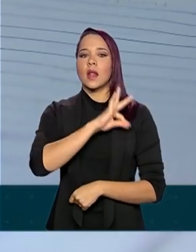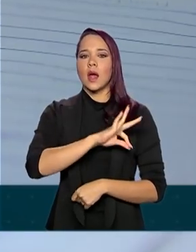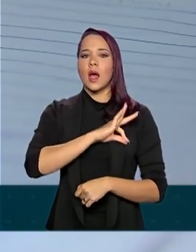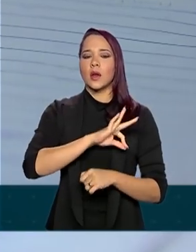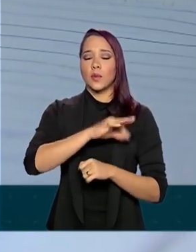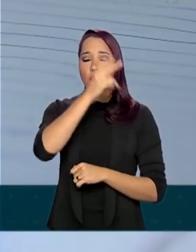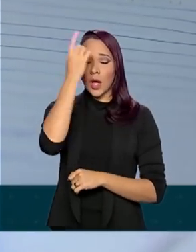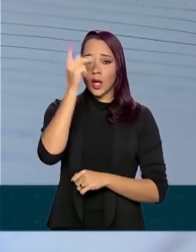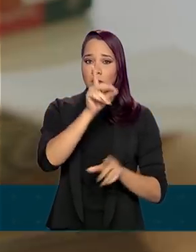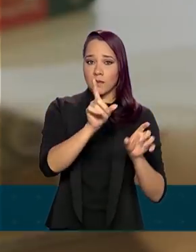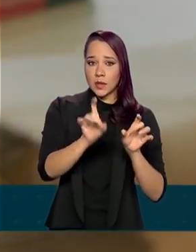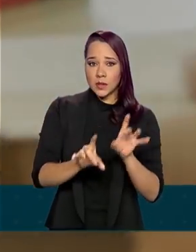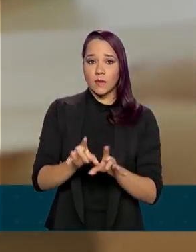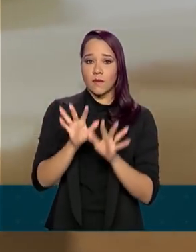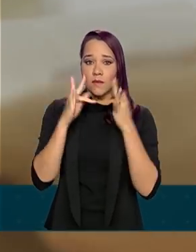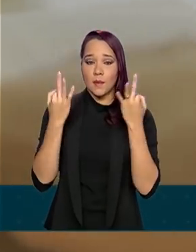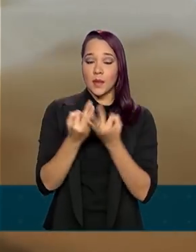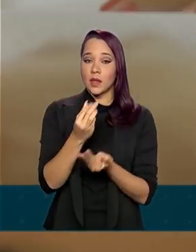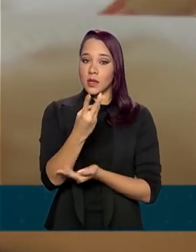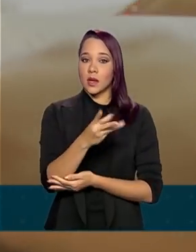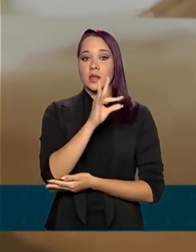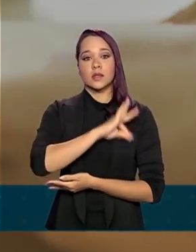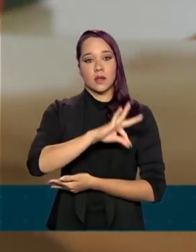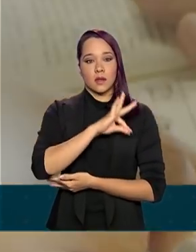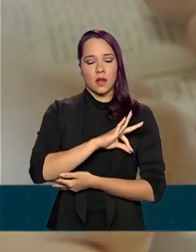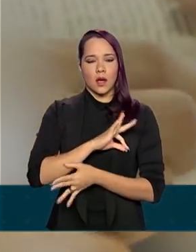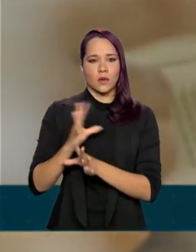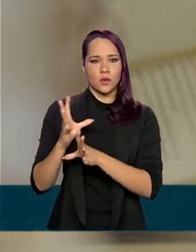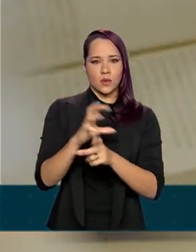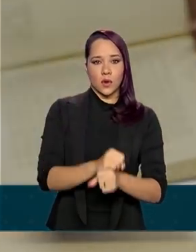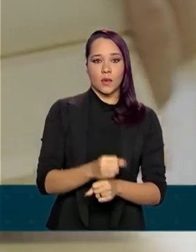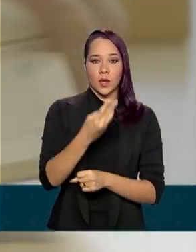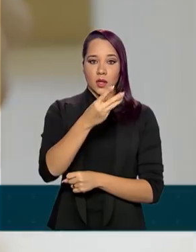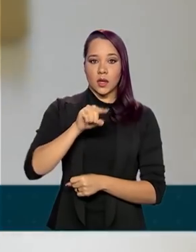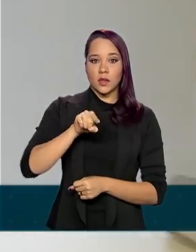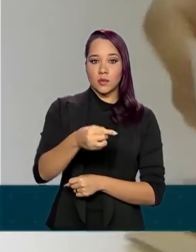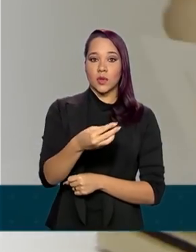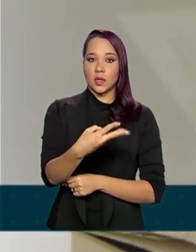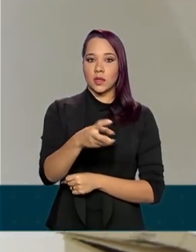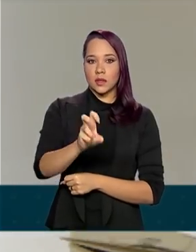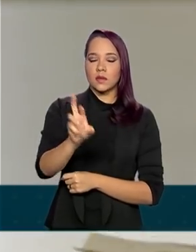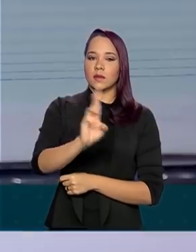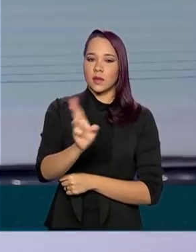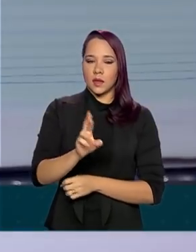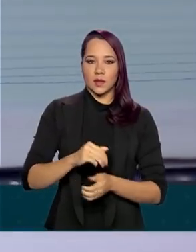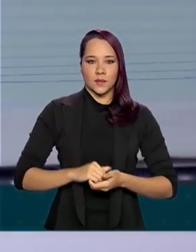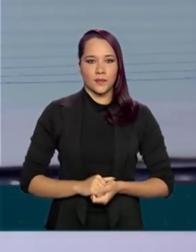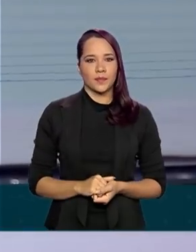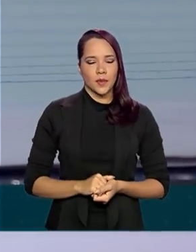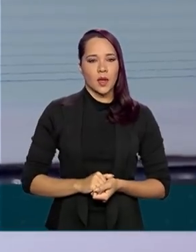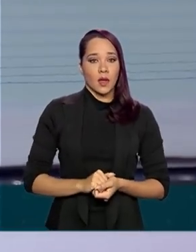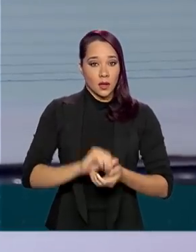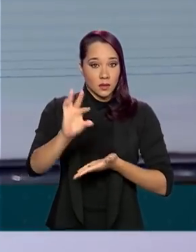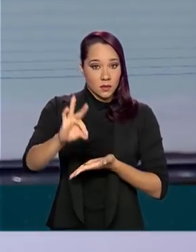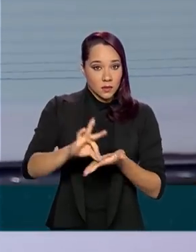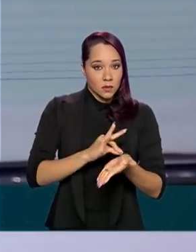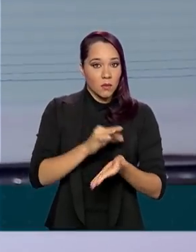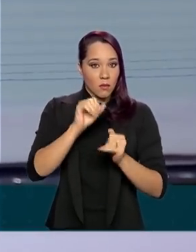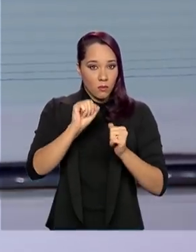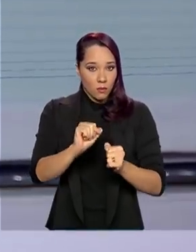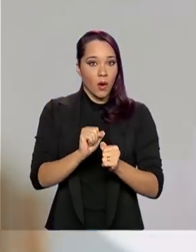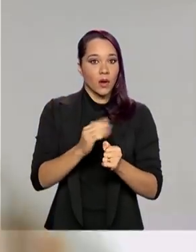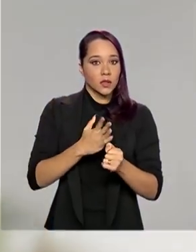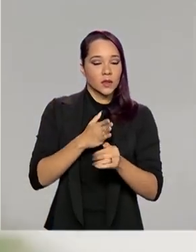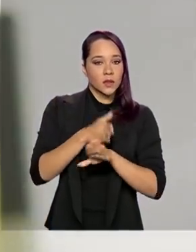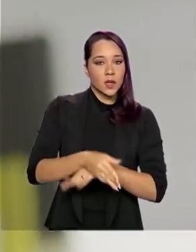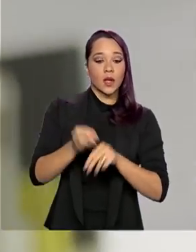por pessoa de até 3 salários mínimos, que equivalem a R$.035. As inscrições podem ser feitas no